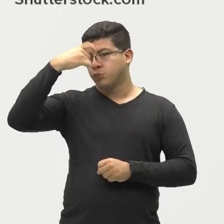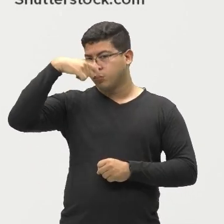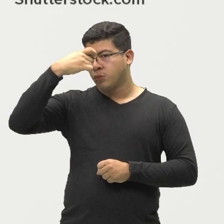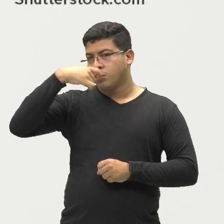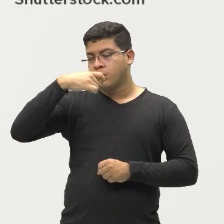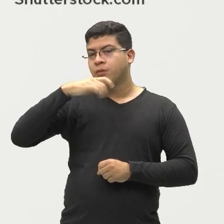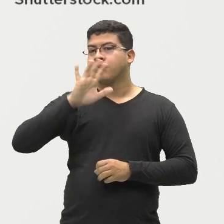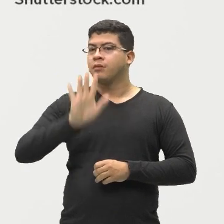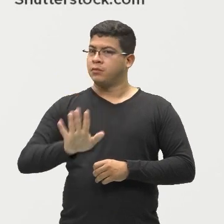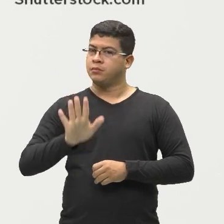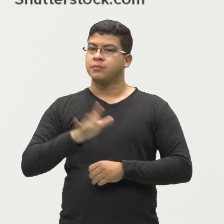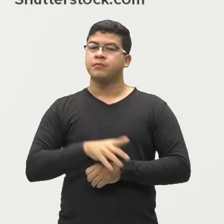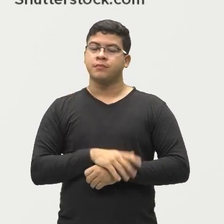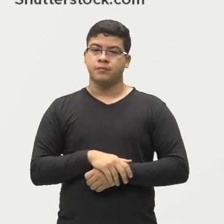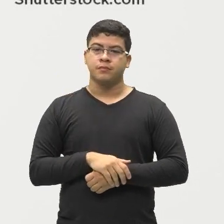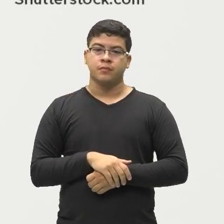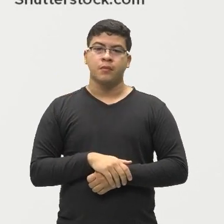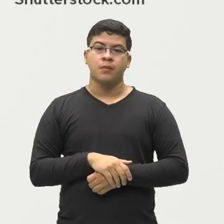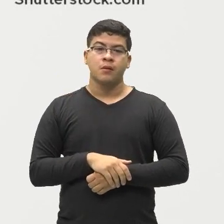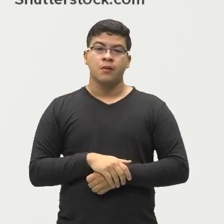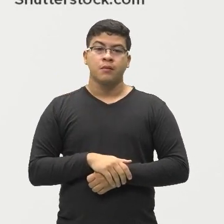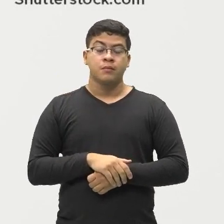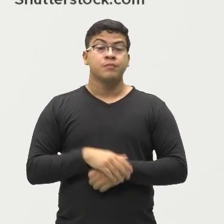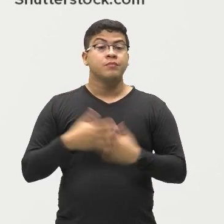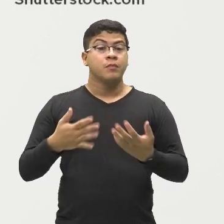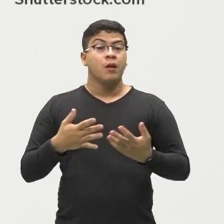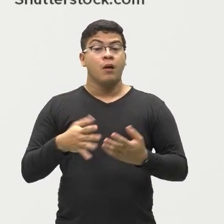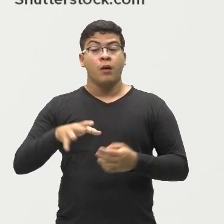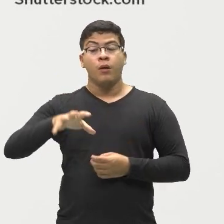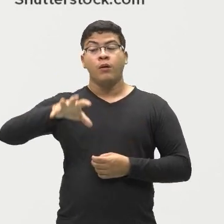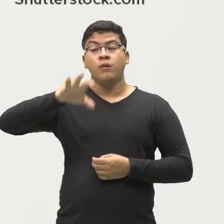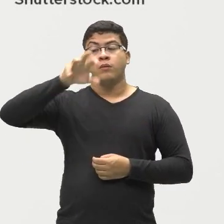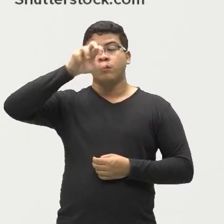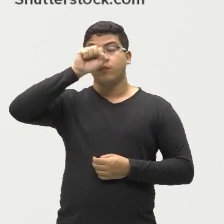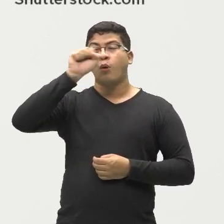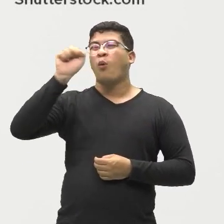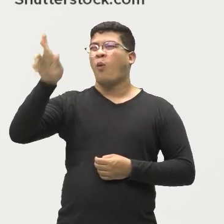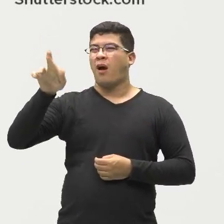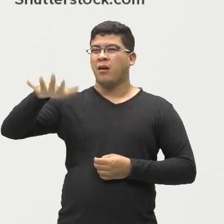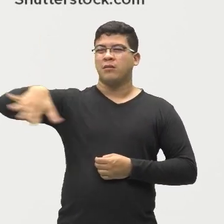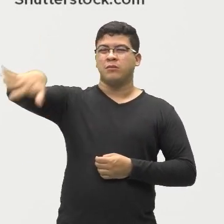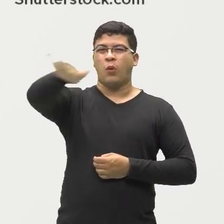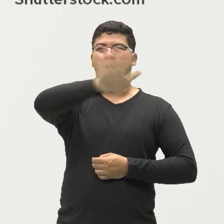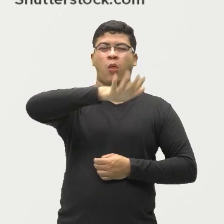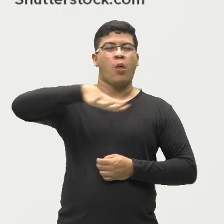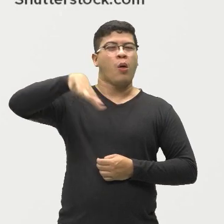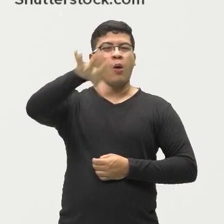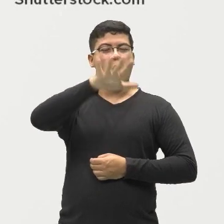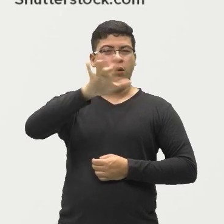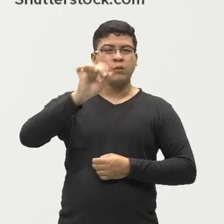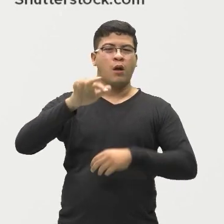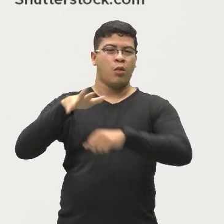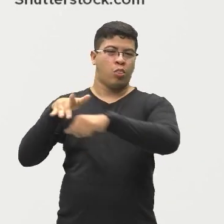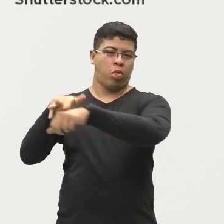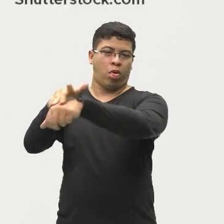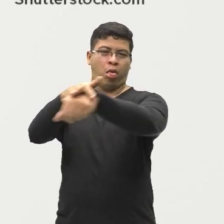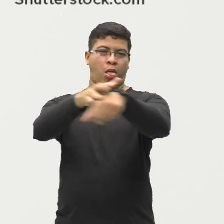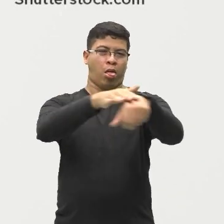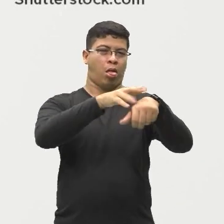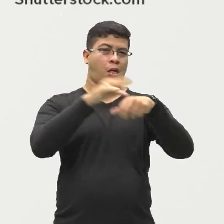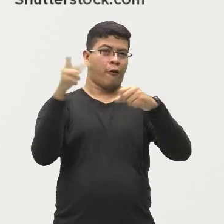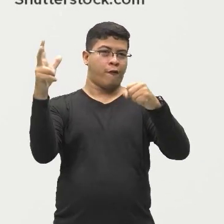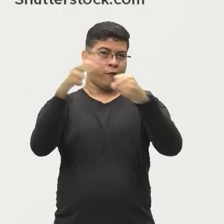estiver contaminado, e aí, ó, eu inalar esse ar contaminado por vírus, por exemplo, através da